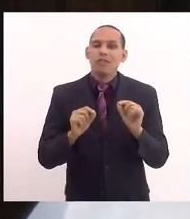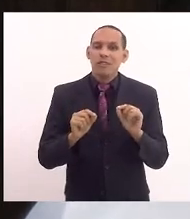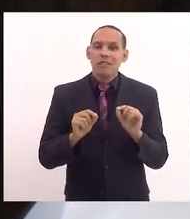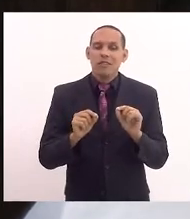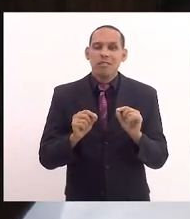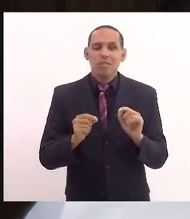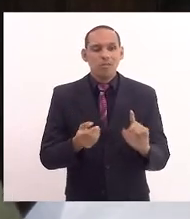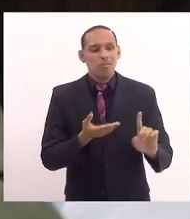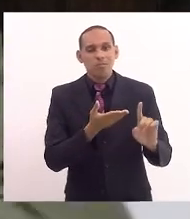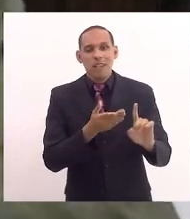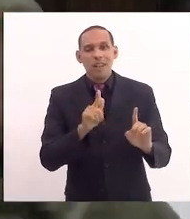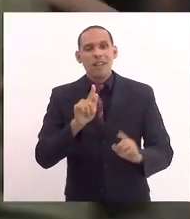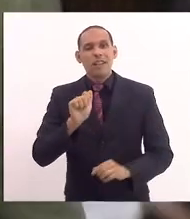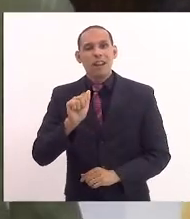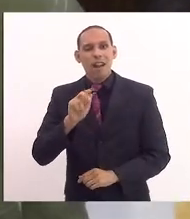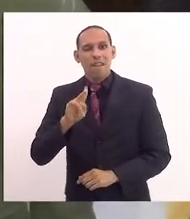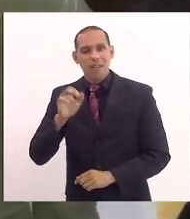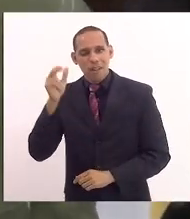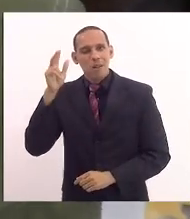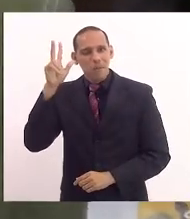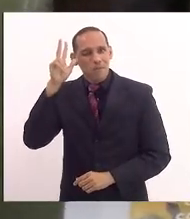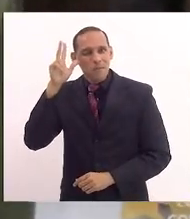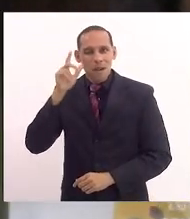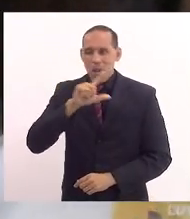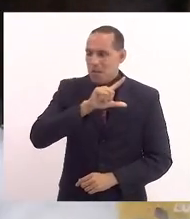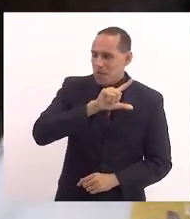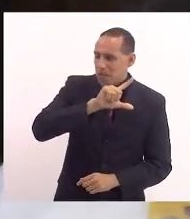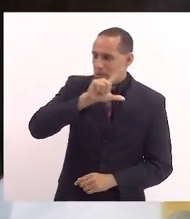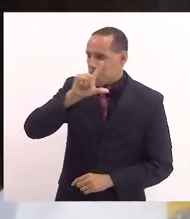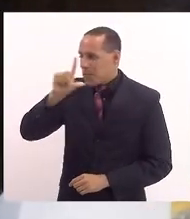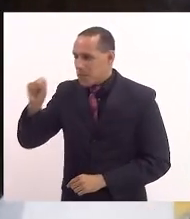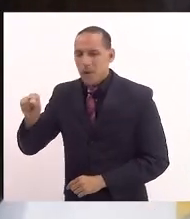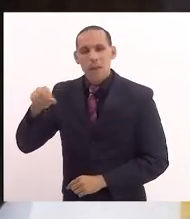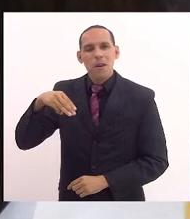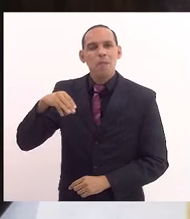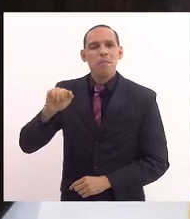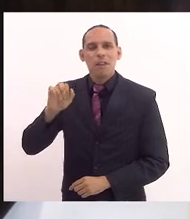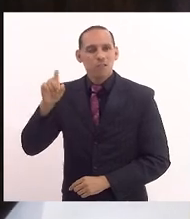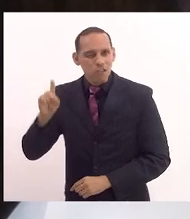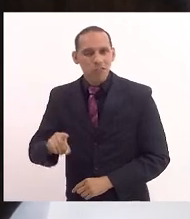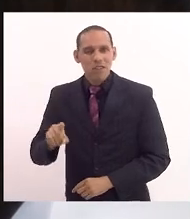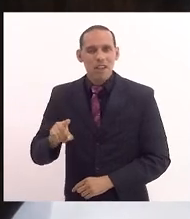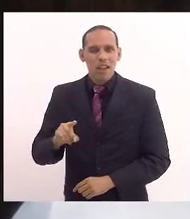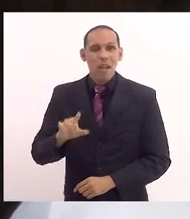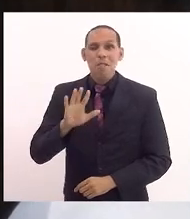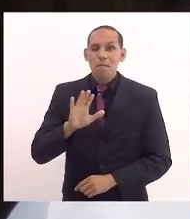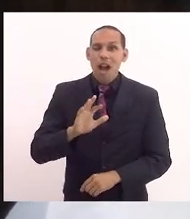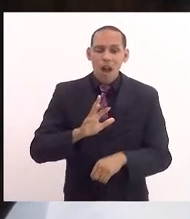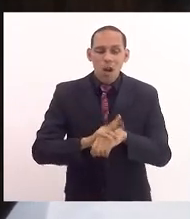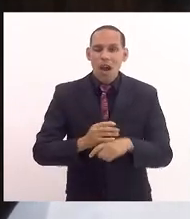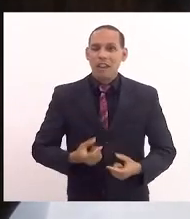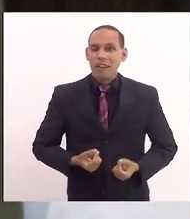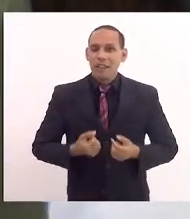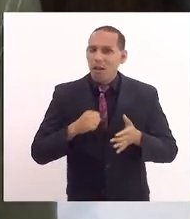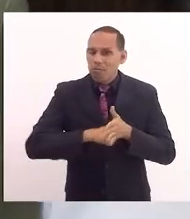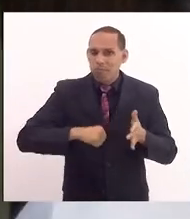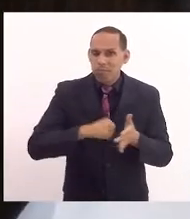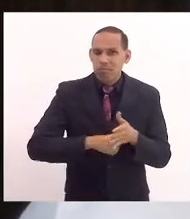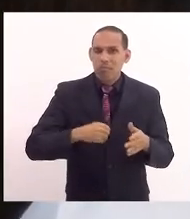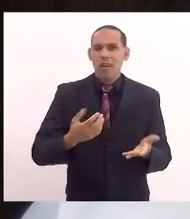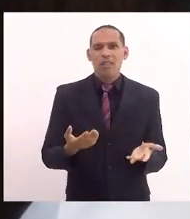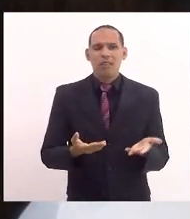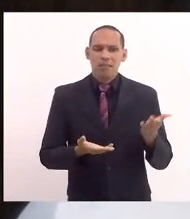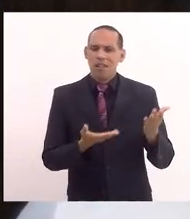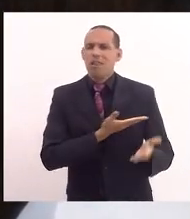saiu da Gávea para ir Magé, me visitar curando de um câncer. É um